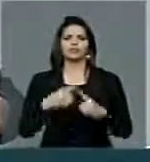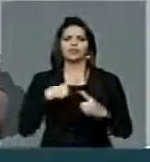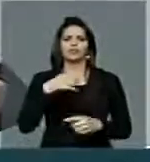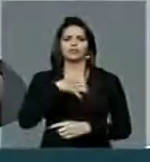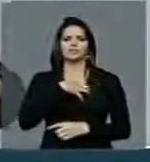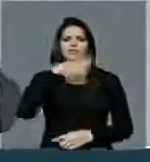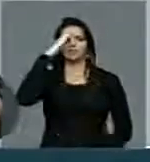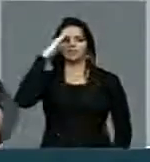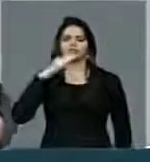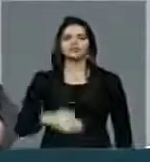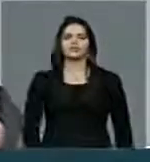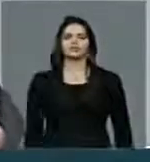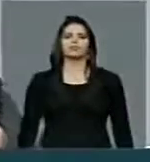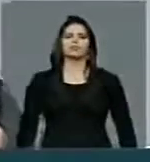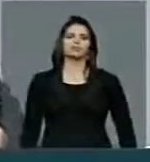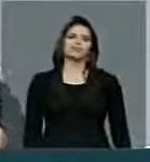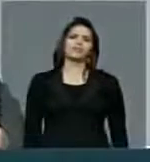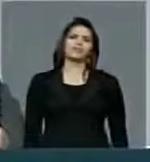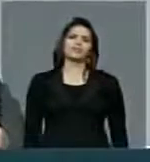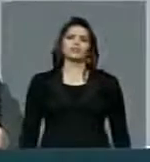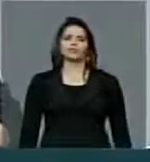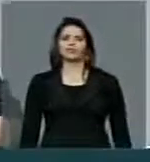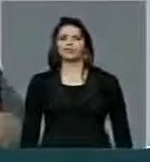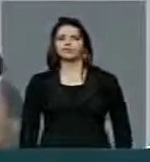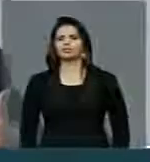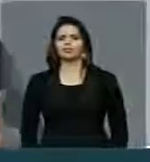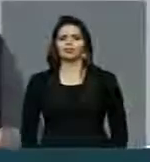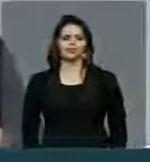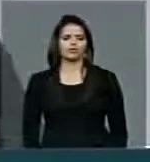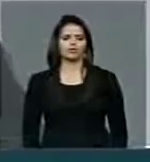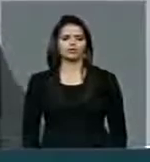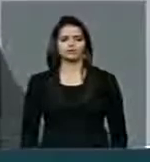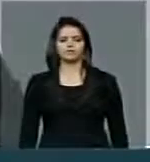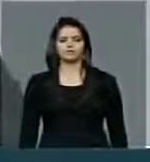central a implementação do desenvolvimento sustentável numa visão